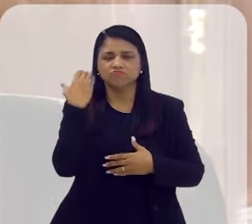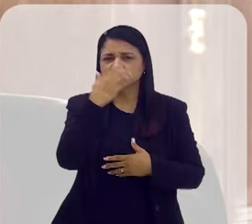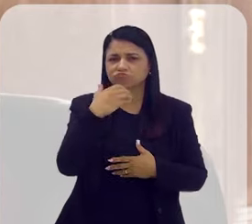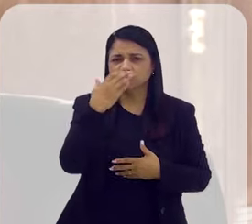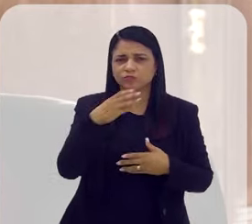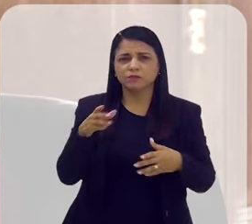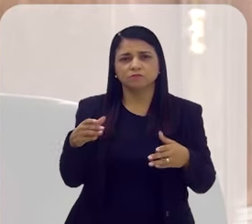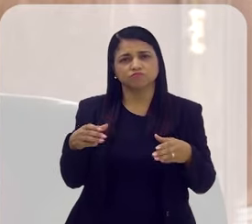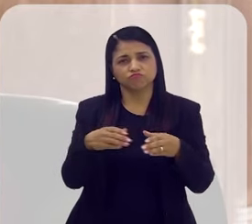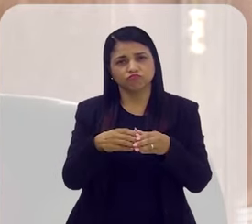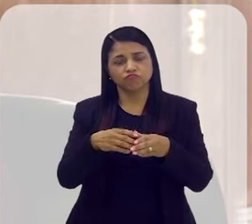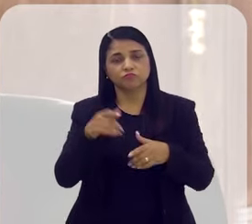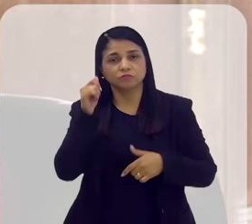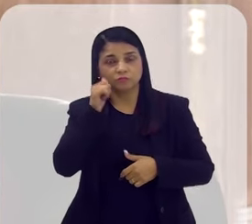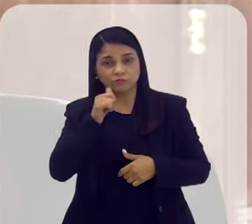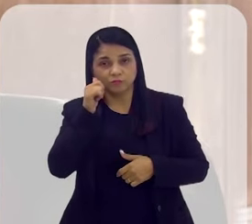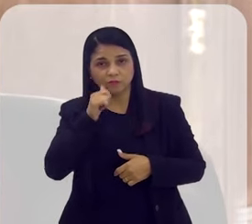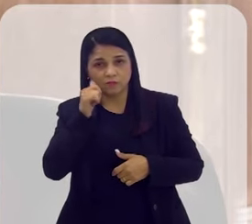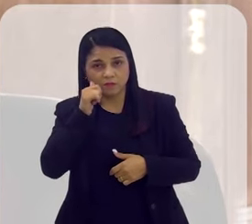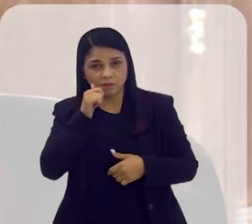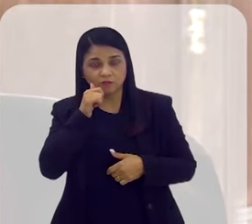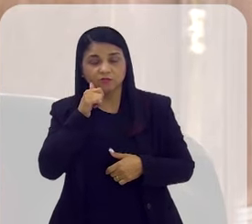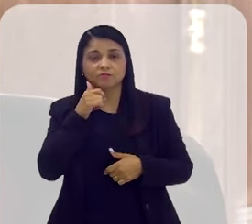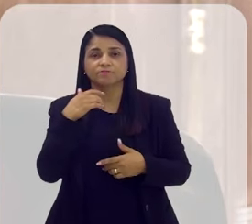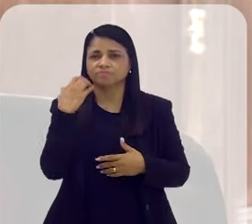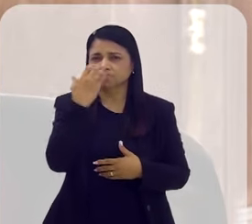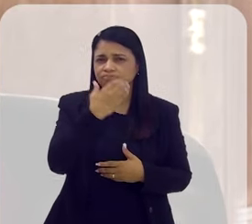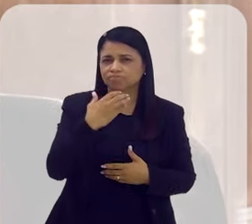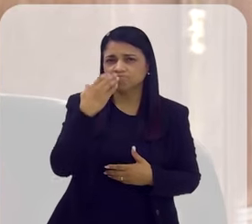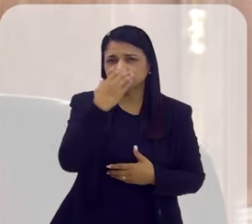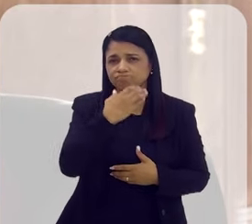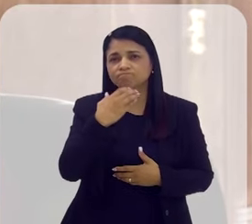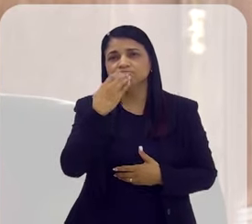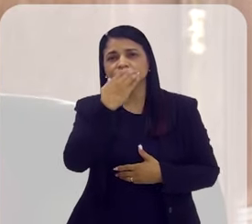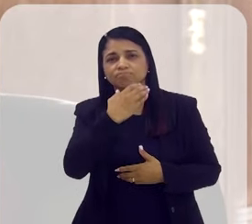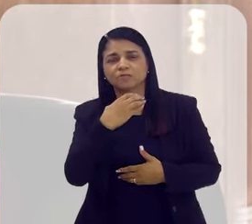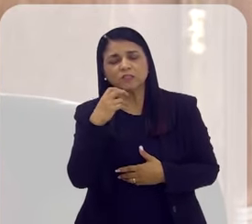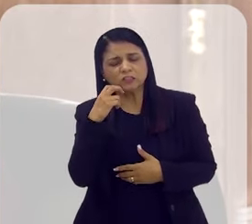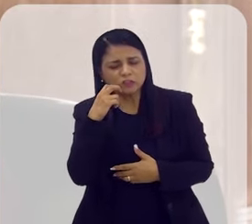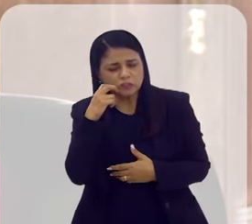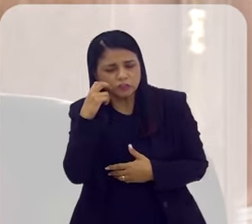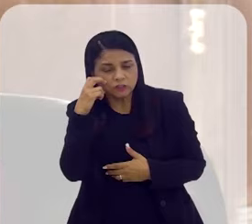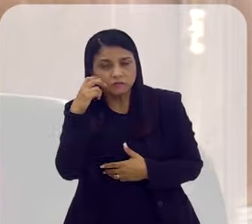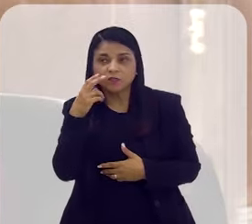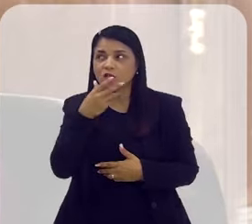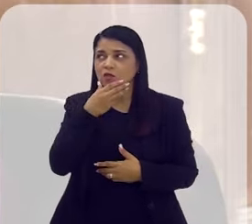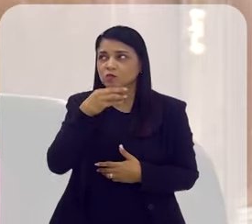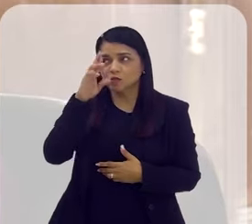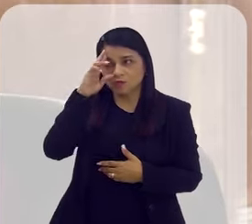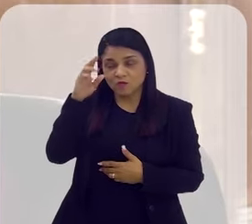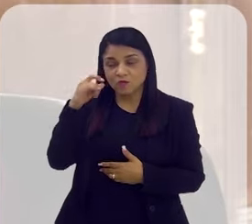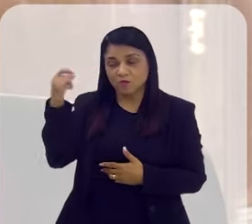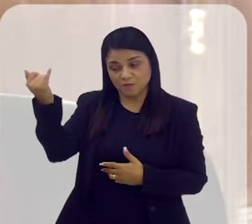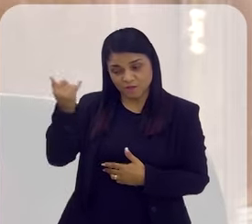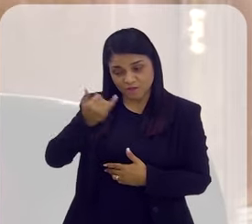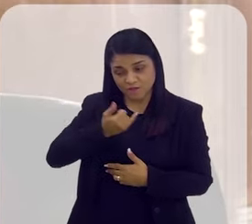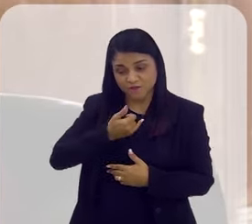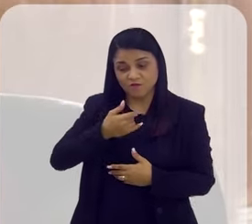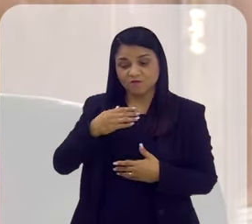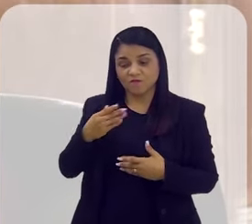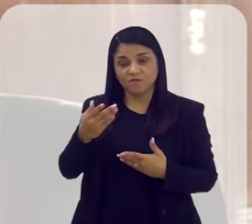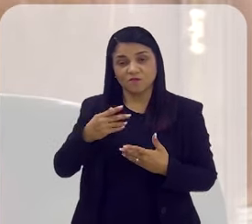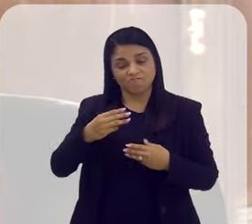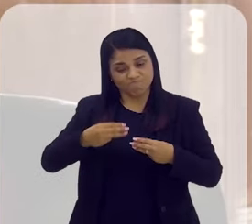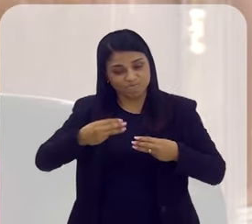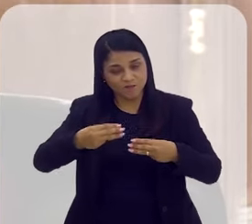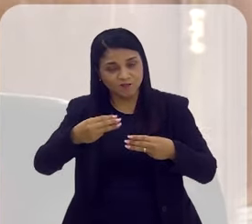das irmãs, no Ministério de Louvor, né, sempre solando. Eu, mesmo assim, eu com muita timidez, né? E o Senhor sempre me